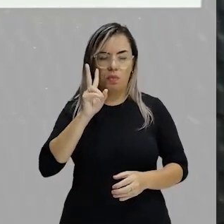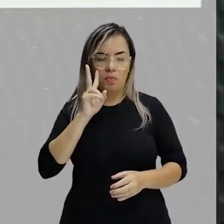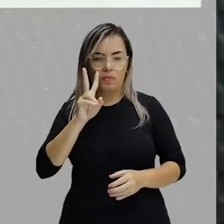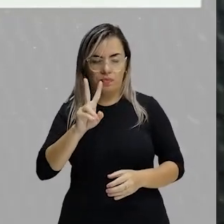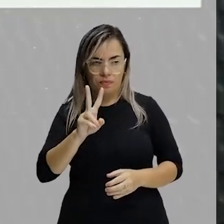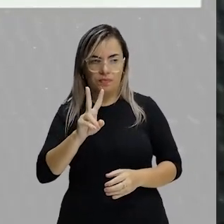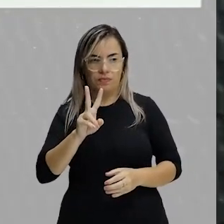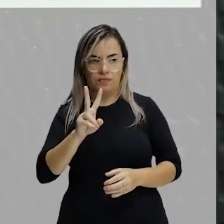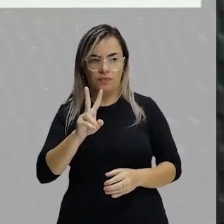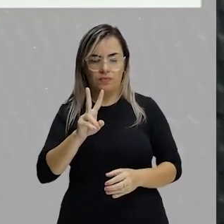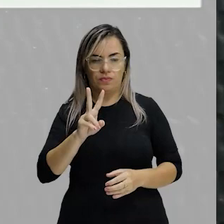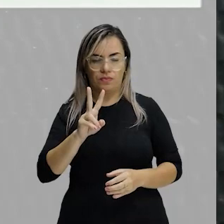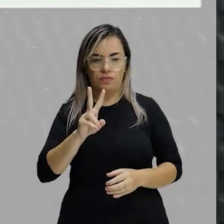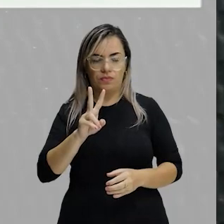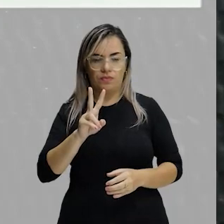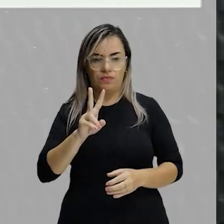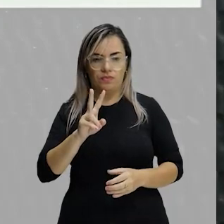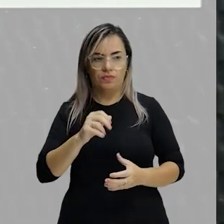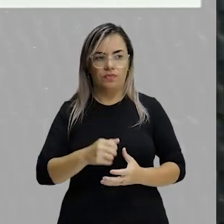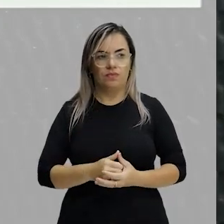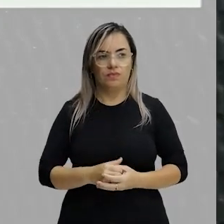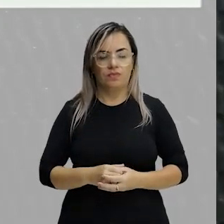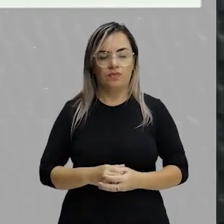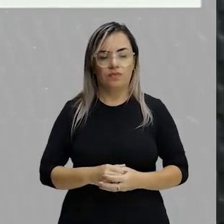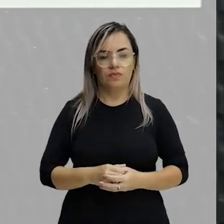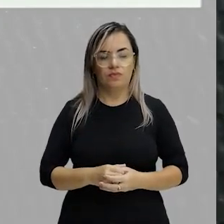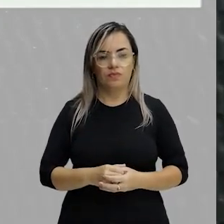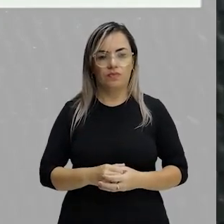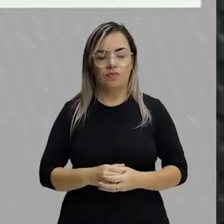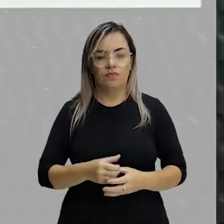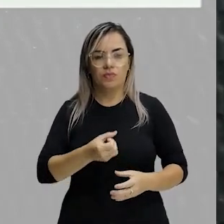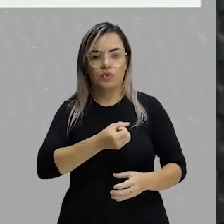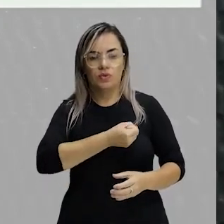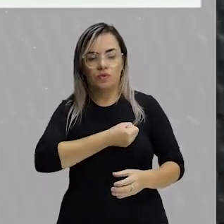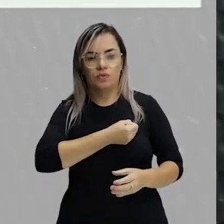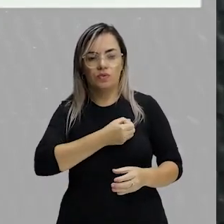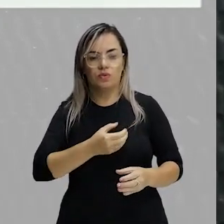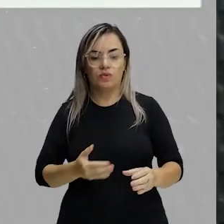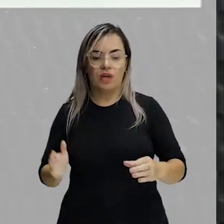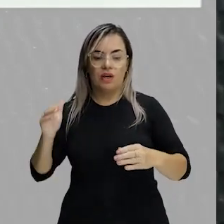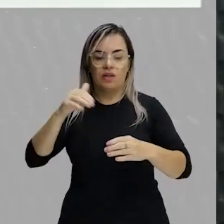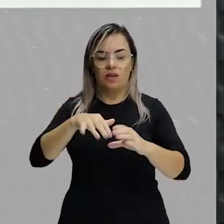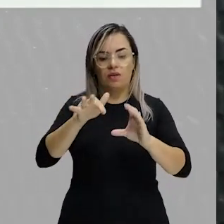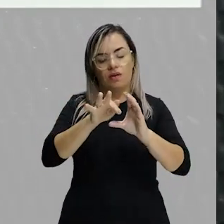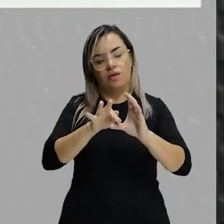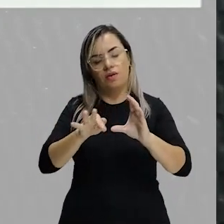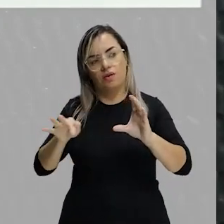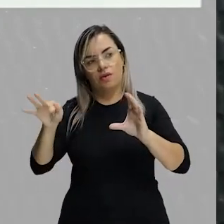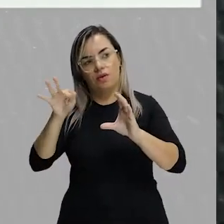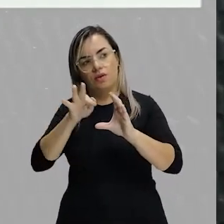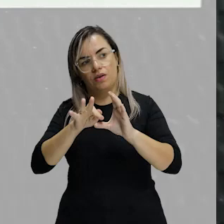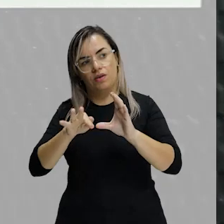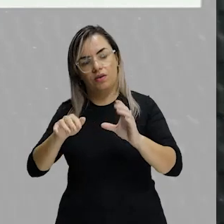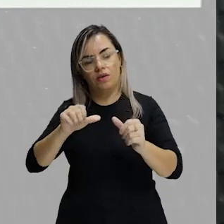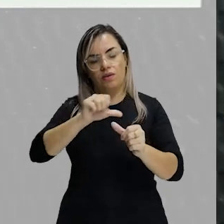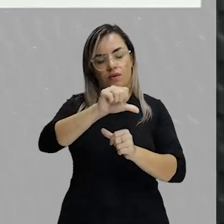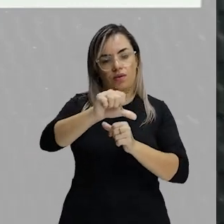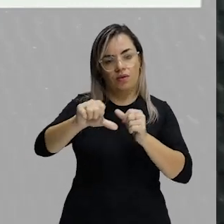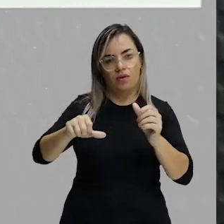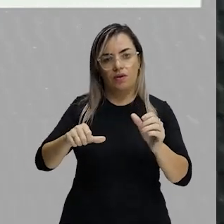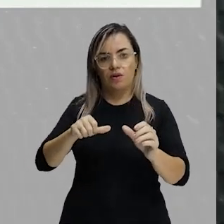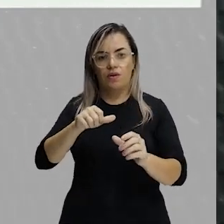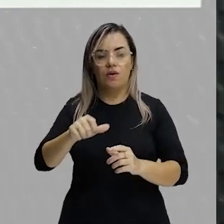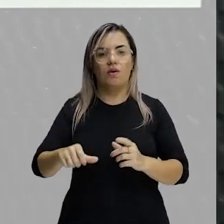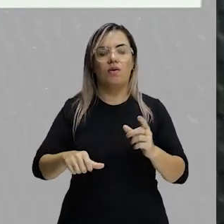eu trouxer o número para cá, para a fórmula, ele vai mudar o sinal. Tá? Você vai fazer o jogo de sinal aqui